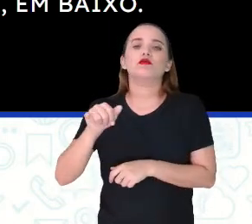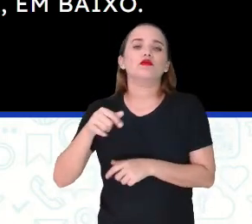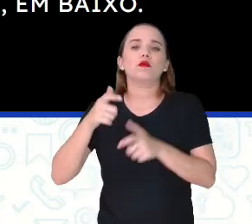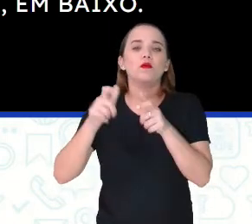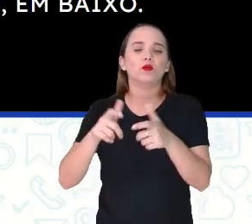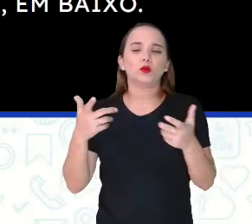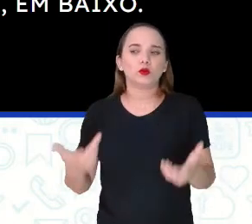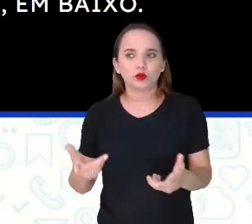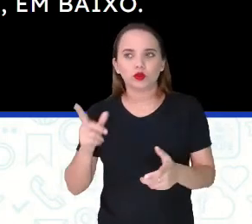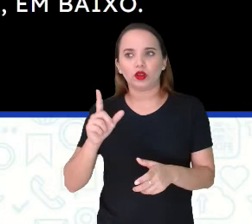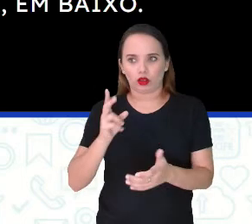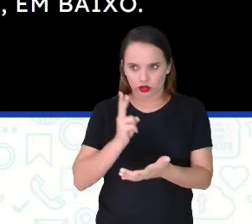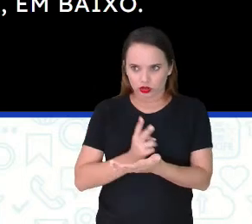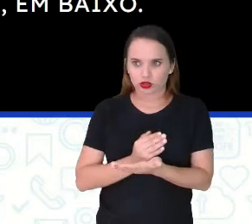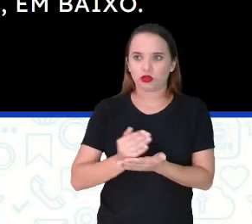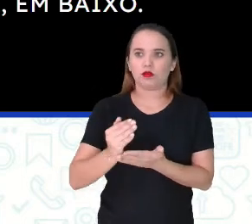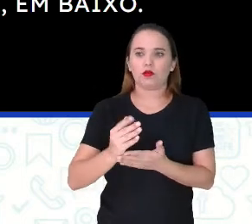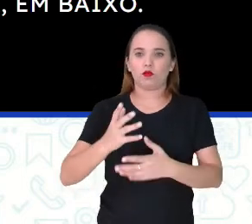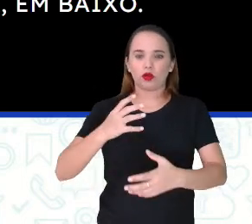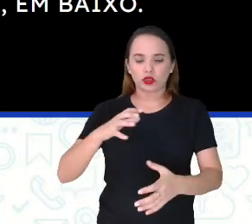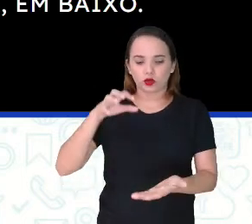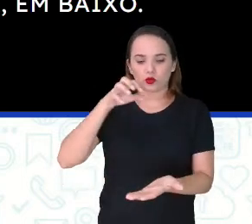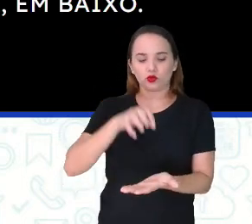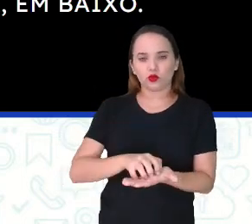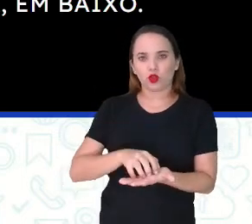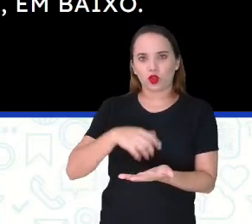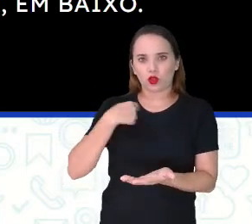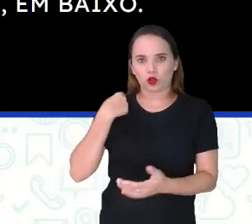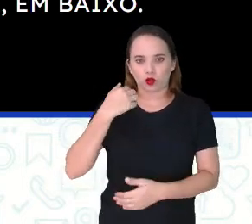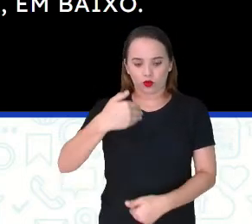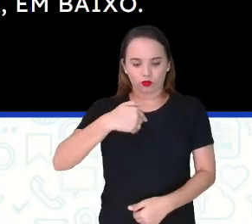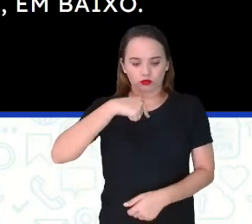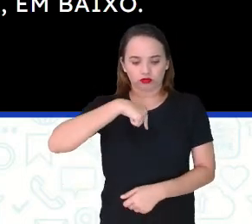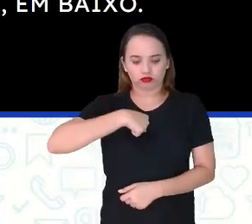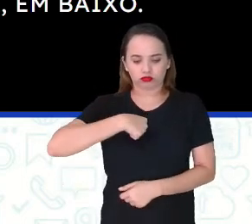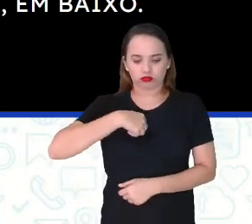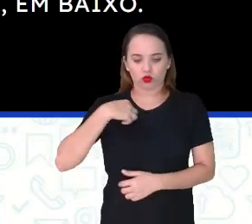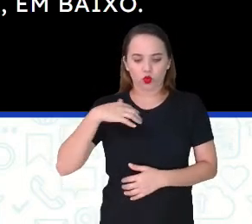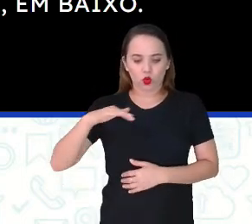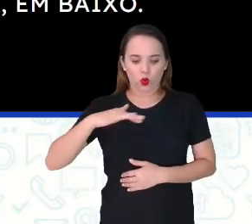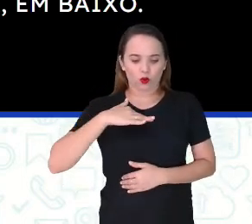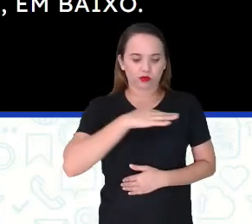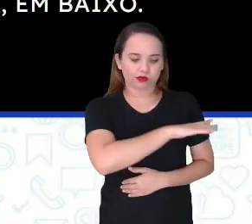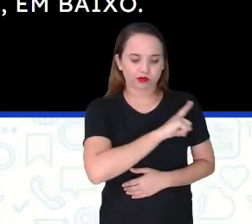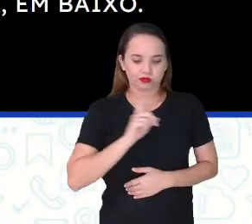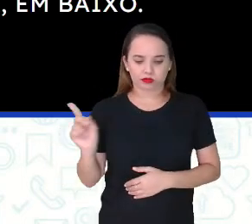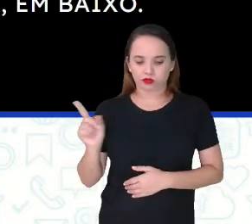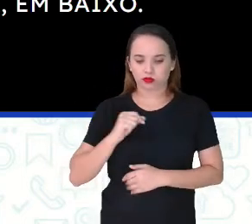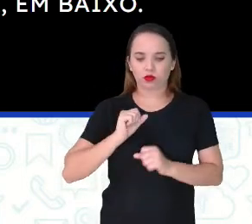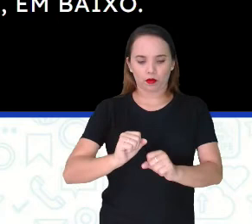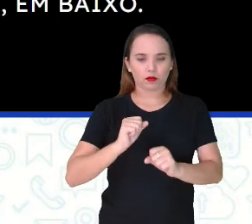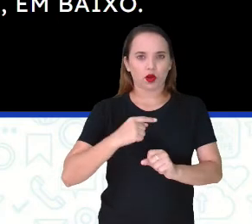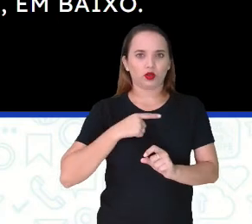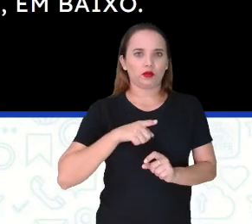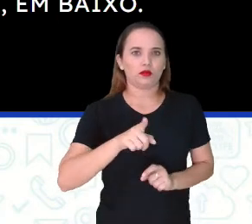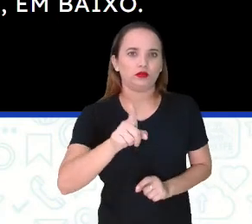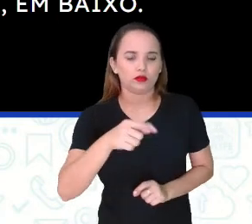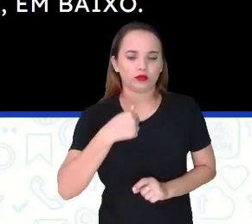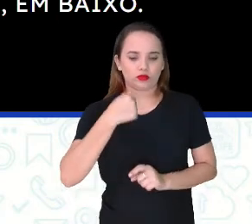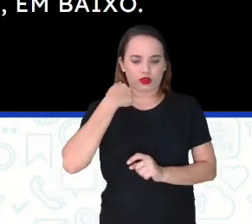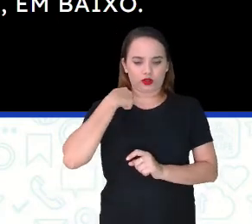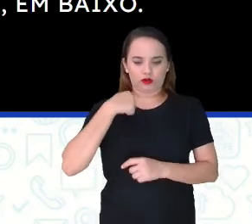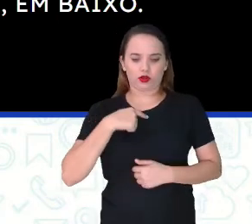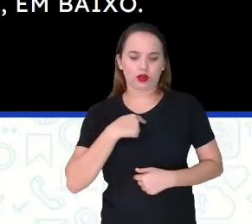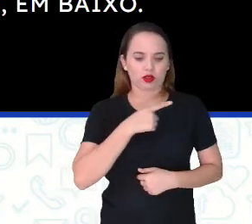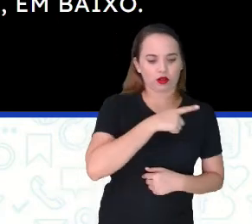do corpo, né, para as direções de onde vai. Então, pode ser para frente, para trás, para o lado,